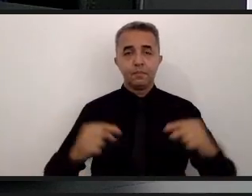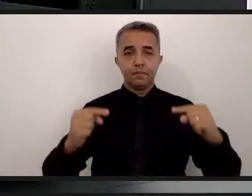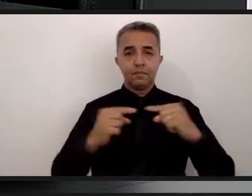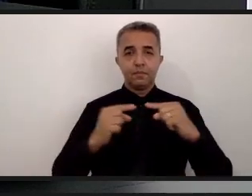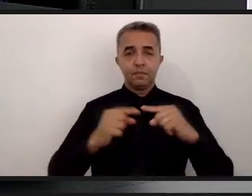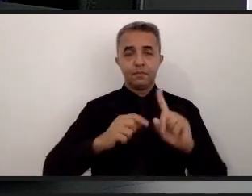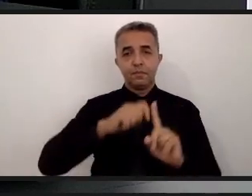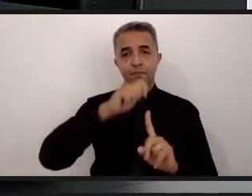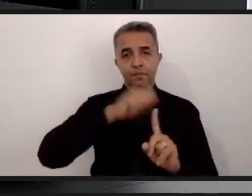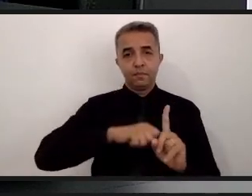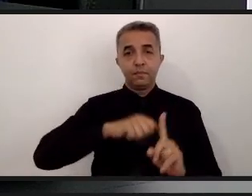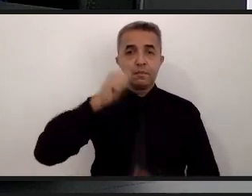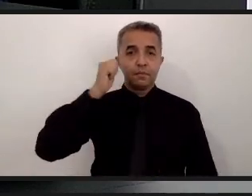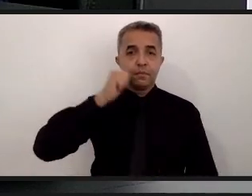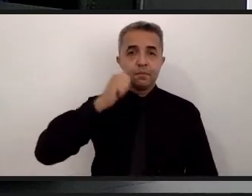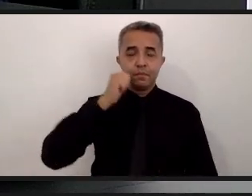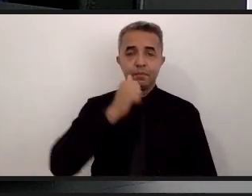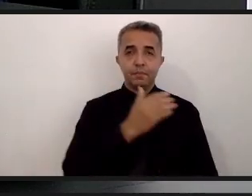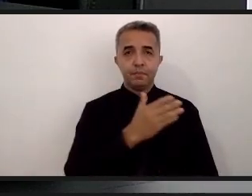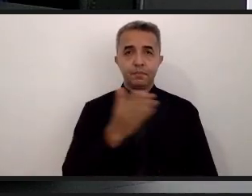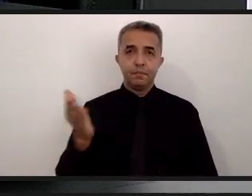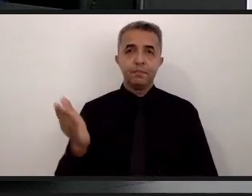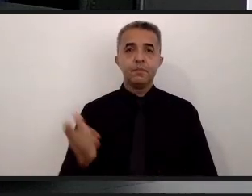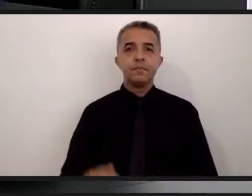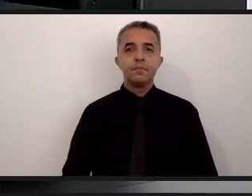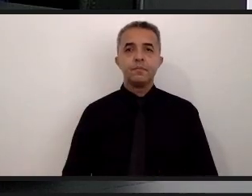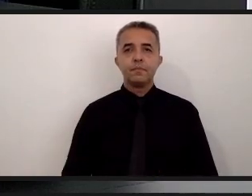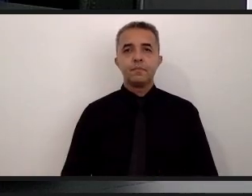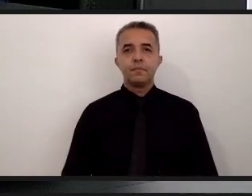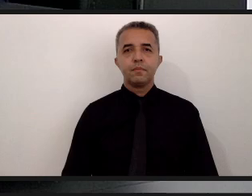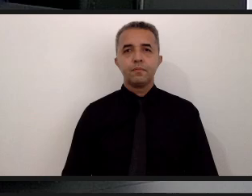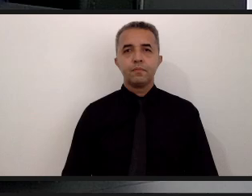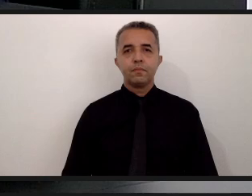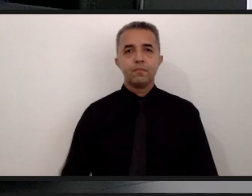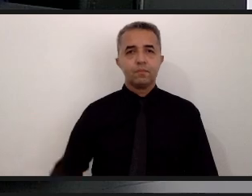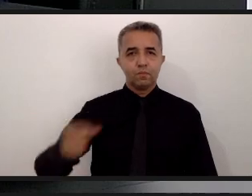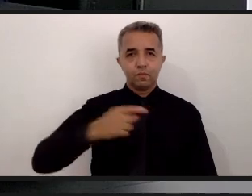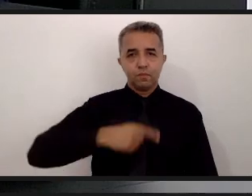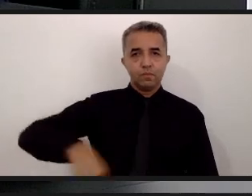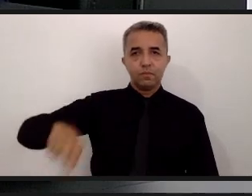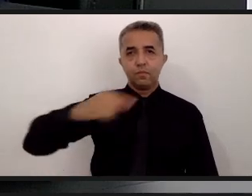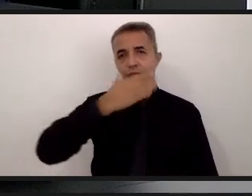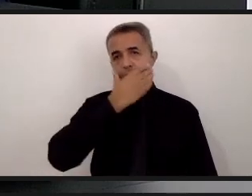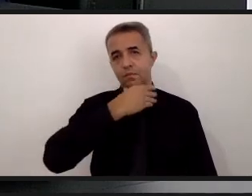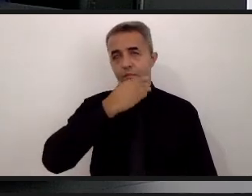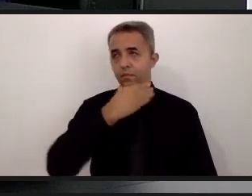o dia da mulher. Nós, como homens aqui, que tem vários amigos,